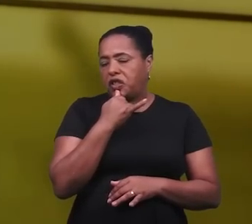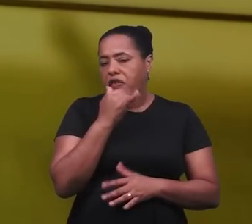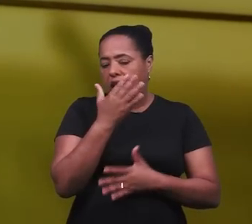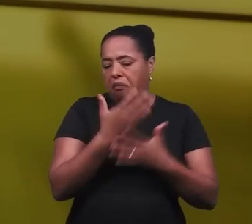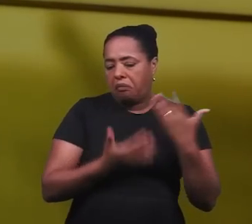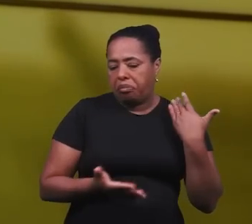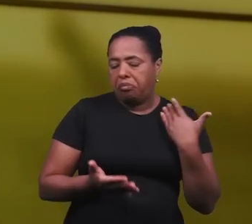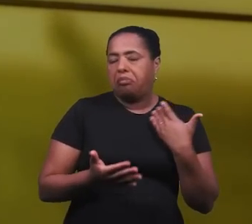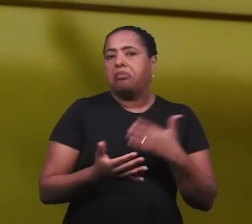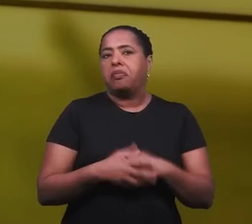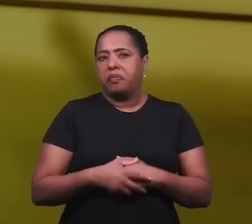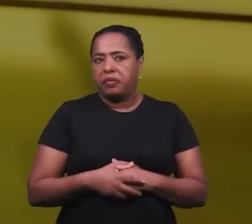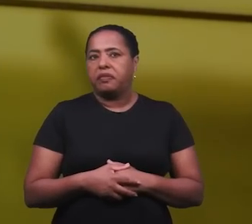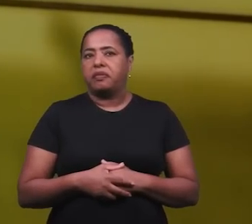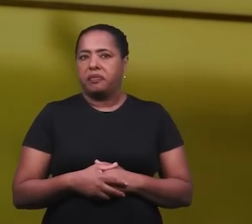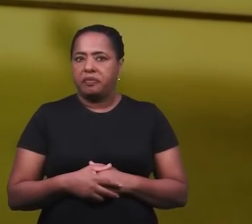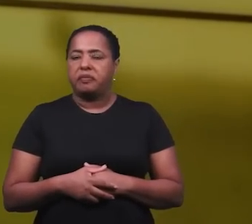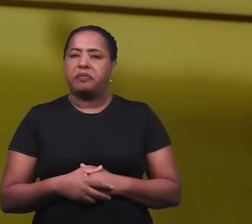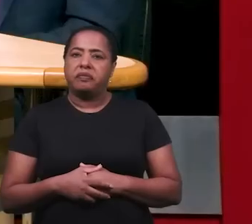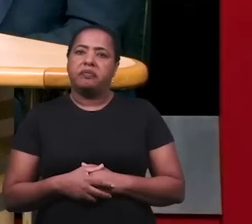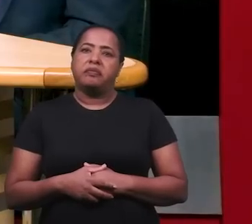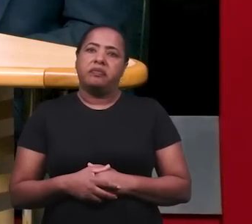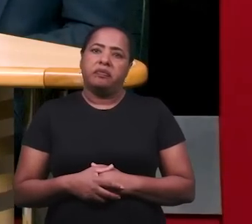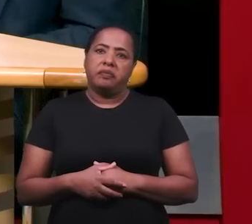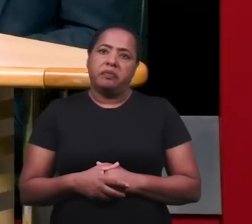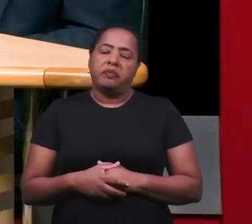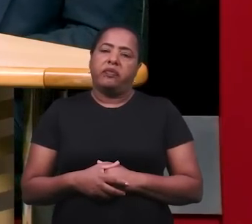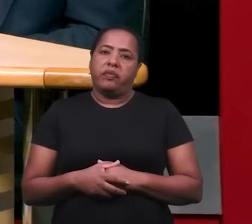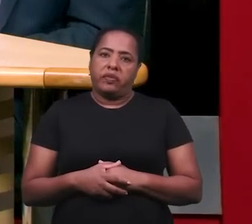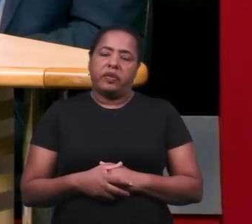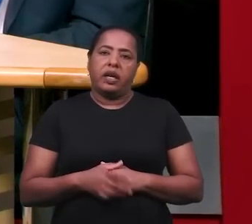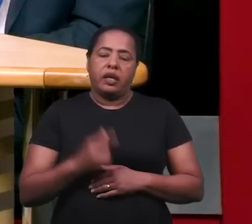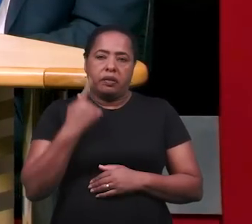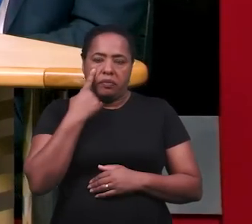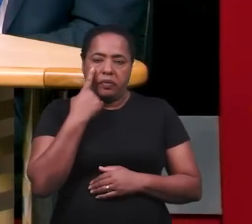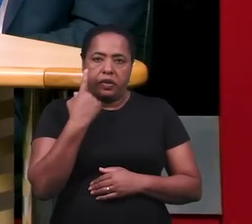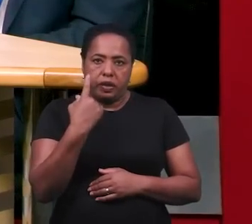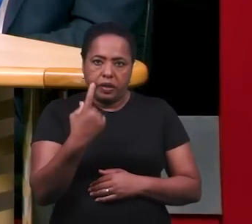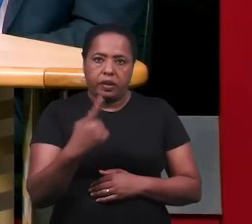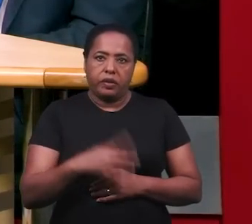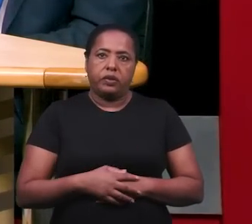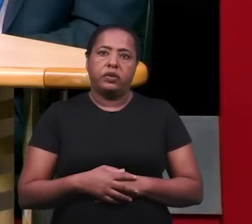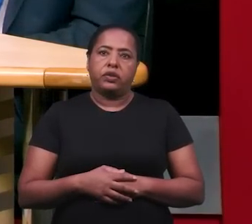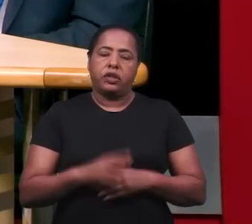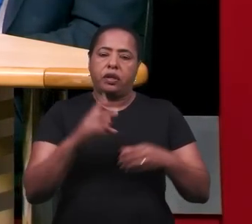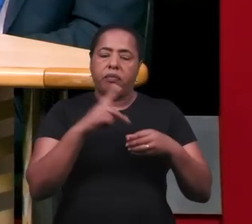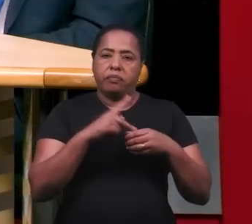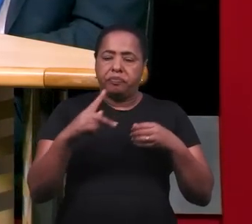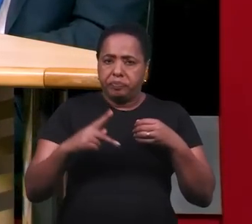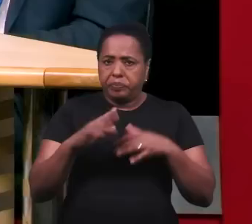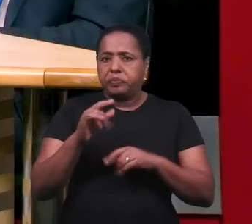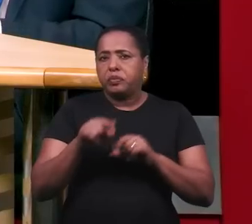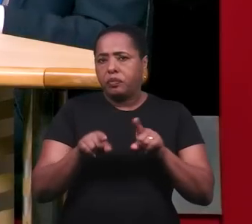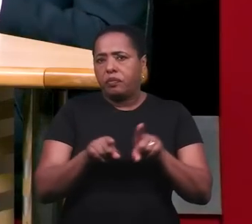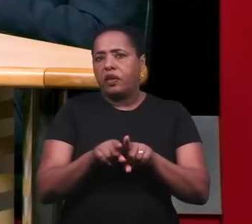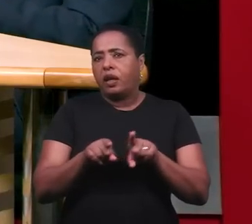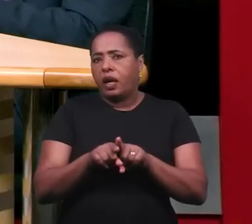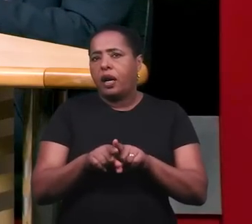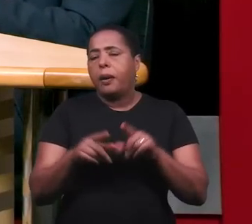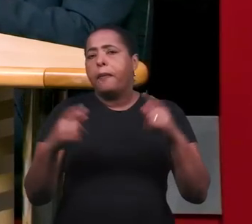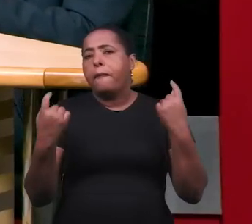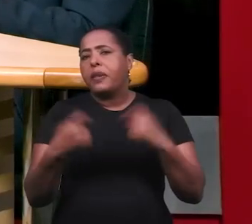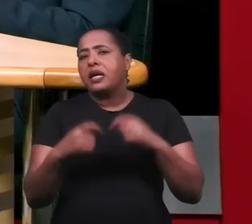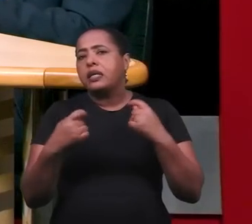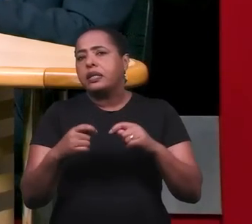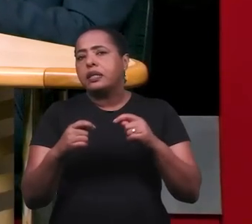ser desperdiçado. Essa colocação do Roger foi muito preciosa, porque nós ficamos muito ansiosos. Tem que dar tempo,